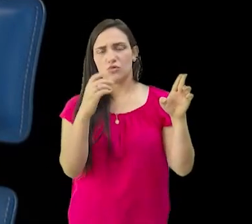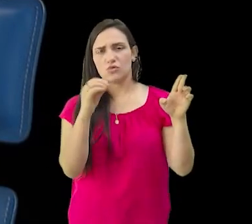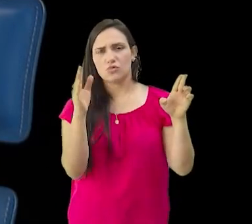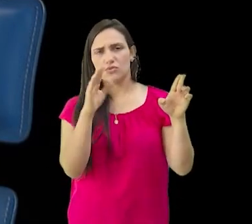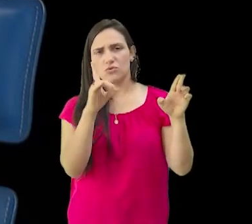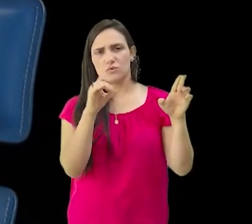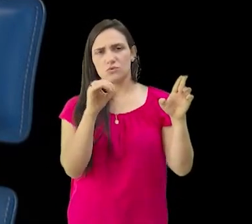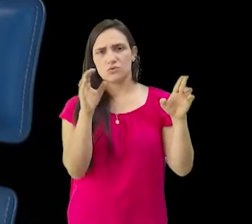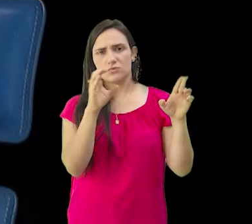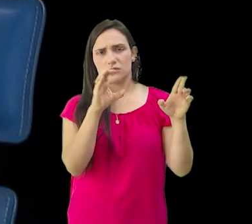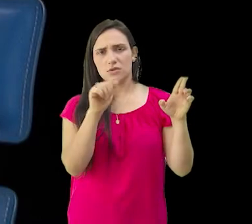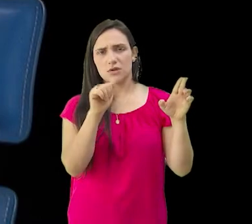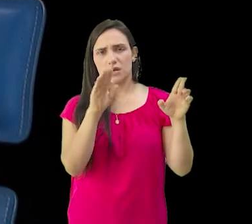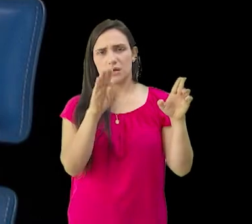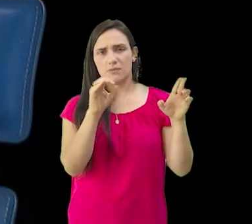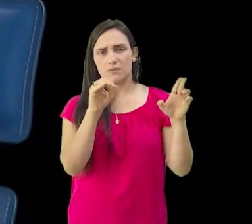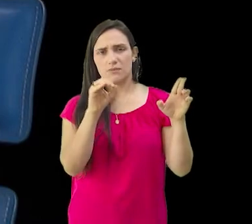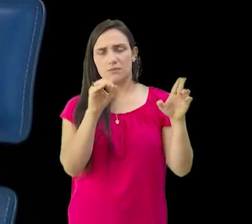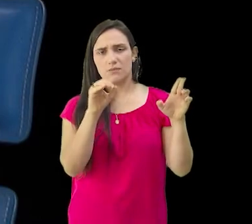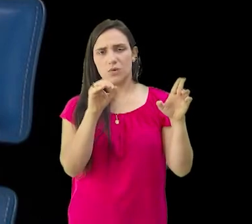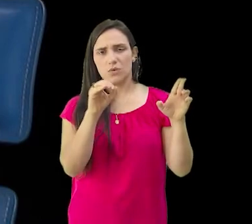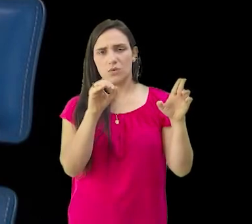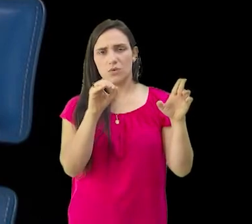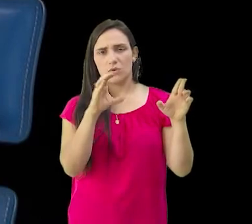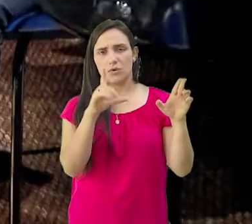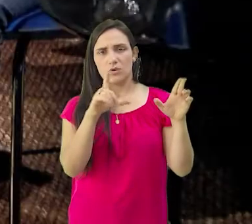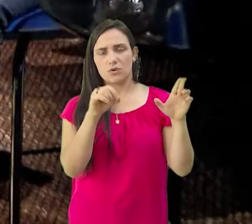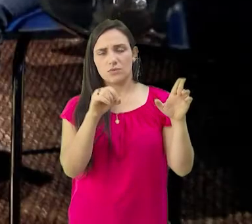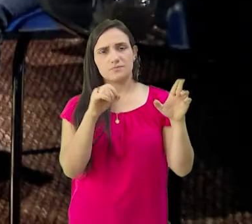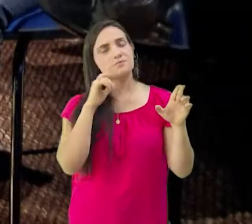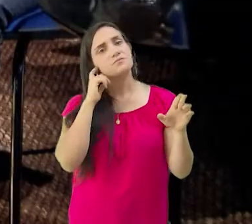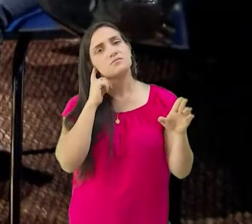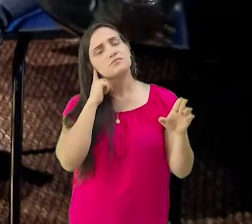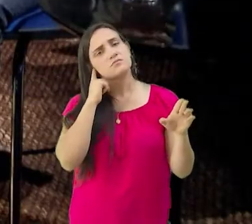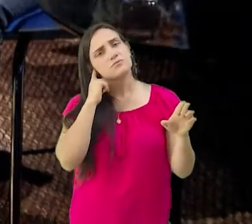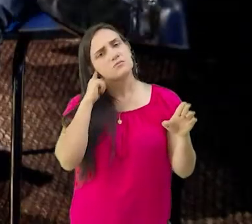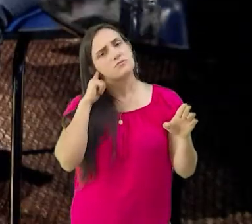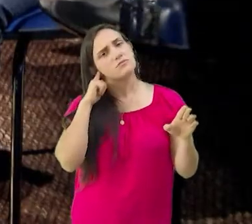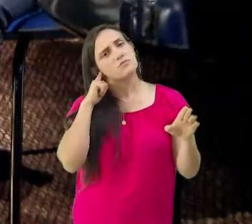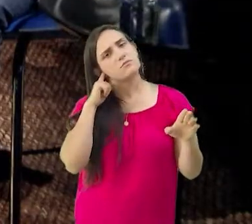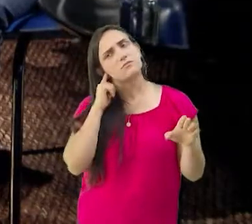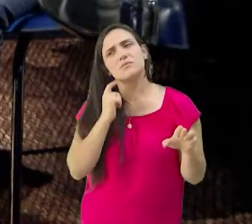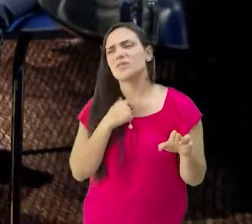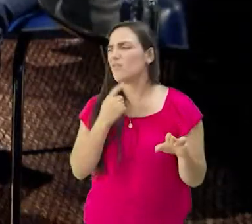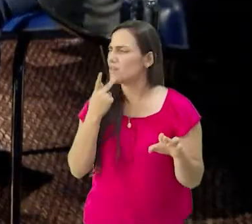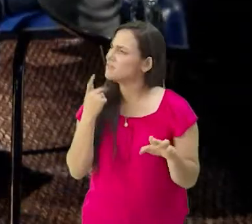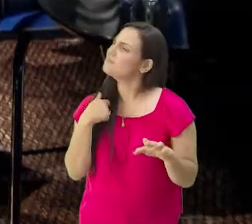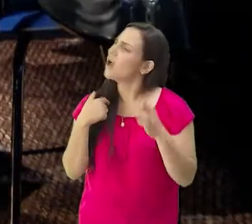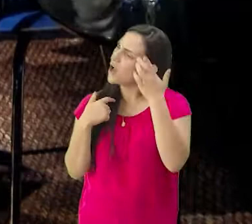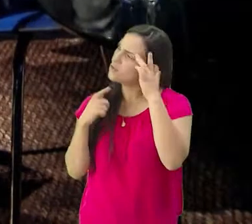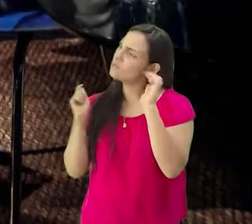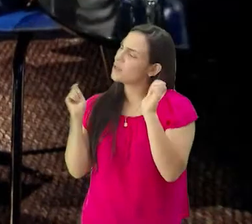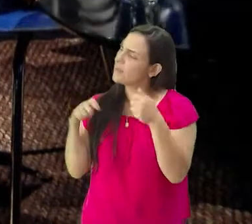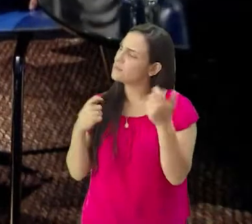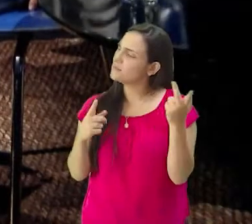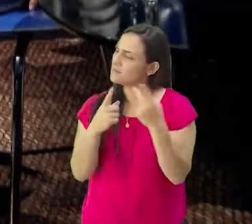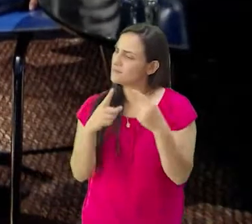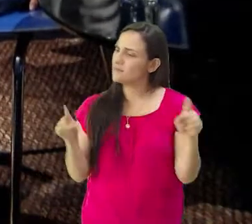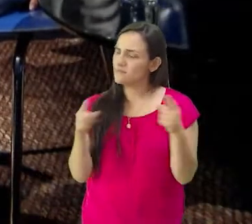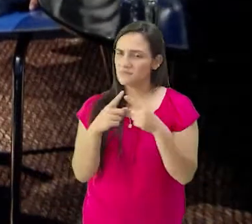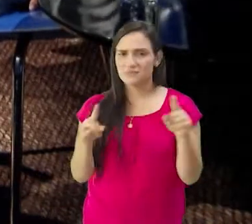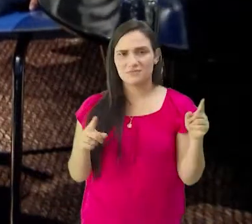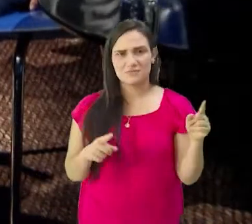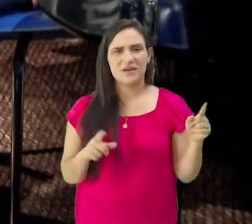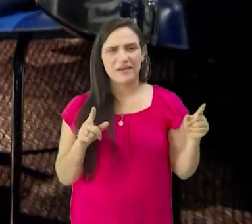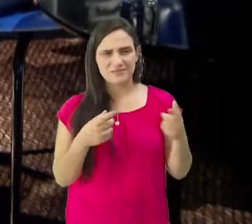Caboclo. Né? E que eu toquei e falei, cara, isso aqui eu acho que é música mesmo, cara, sabe? Eu falei, acho que isso aqui dá pra ser música.